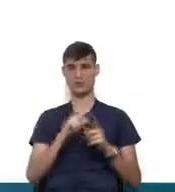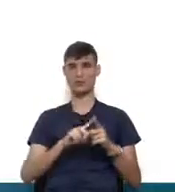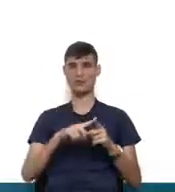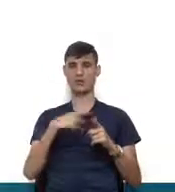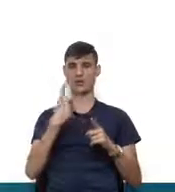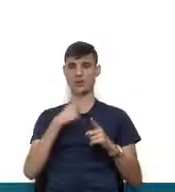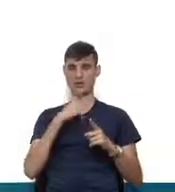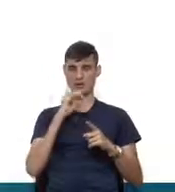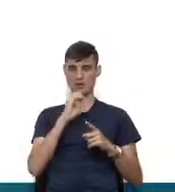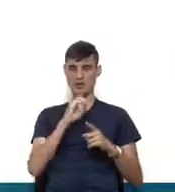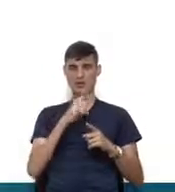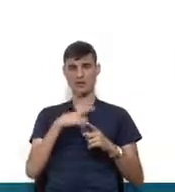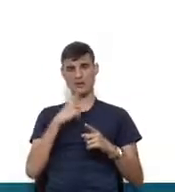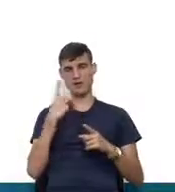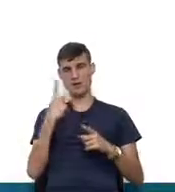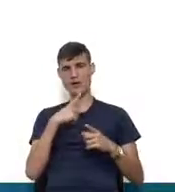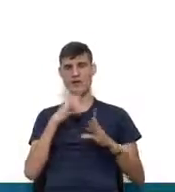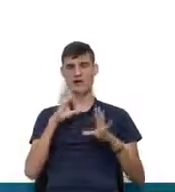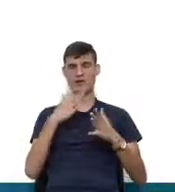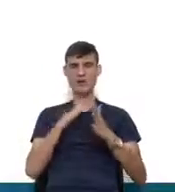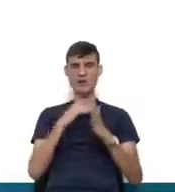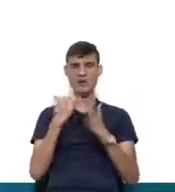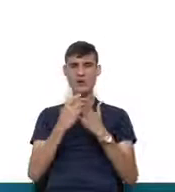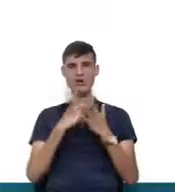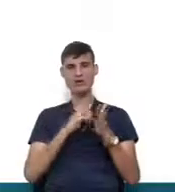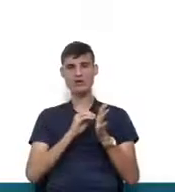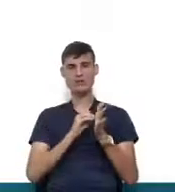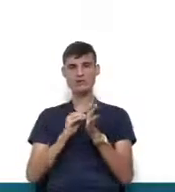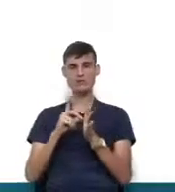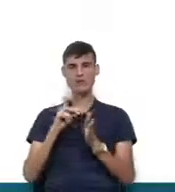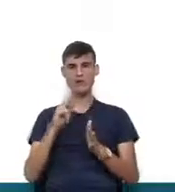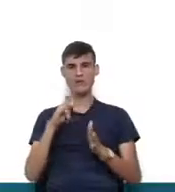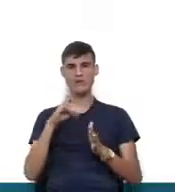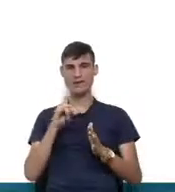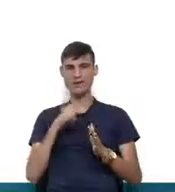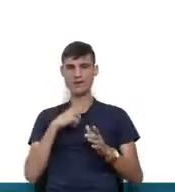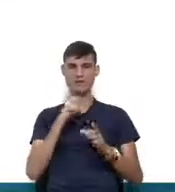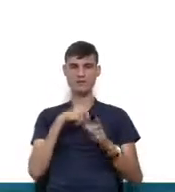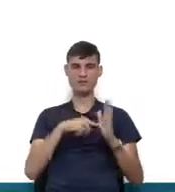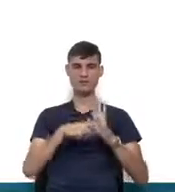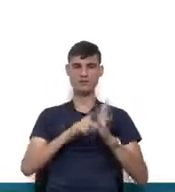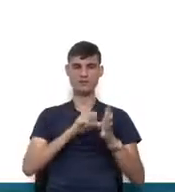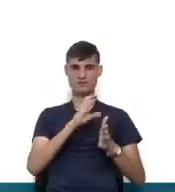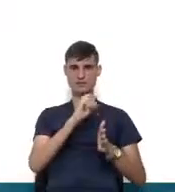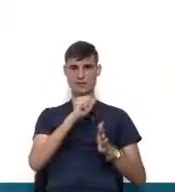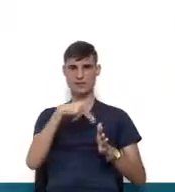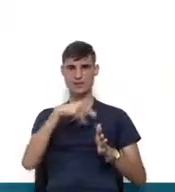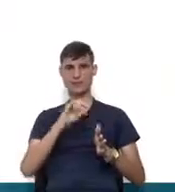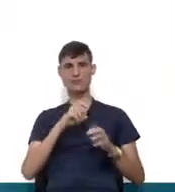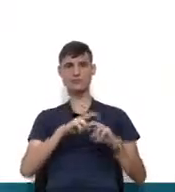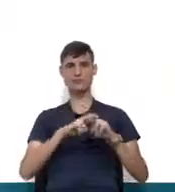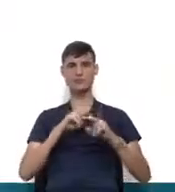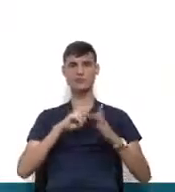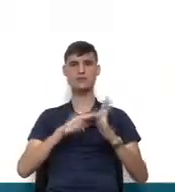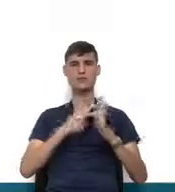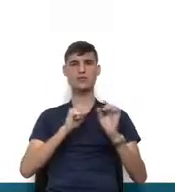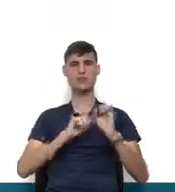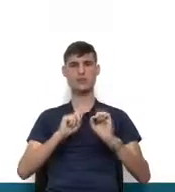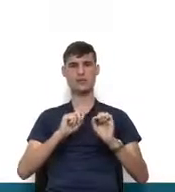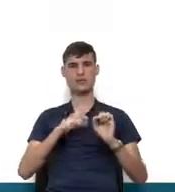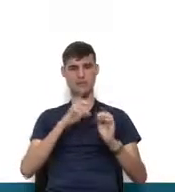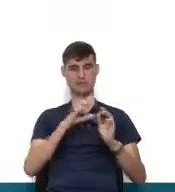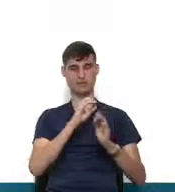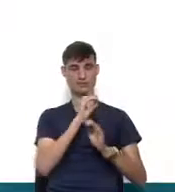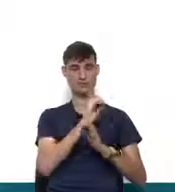1. Tá? E assim, resolvendo todas as derivadas daquele seno. Ou seja, né? Então, nós podemos dizer que esse